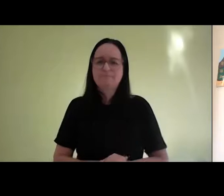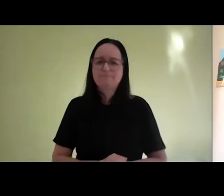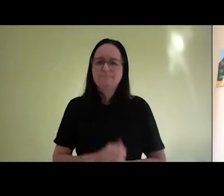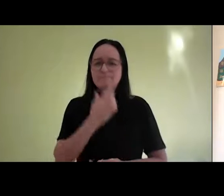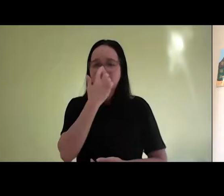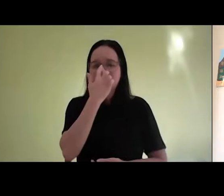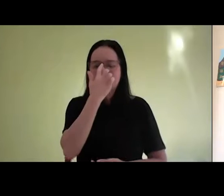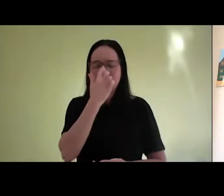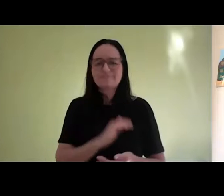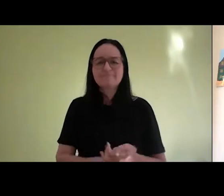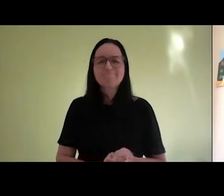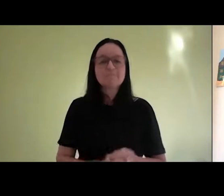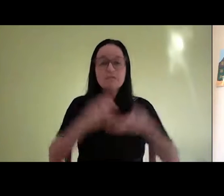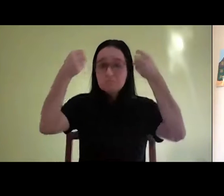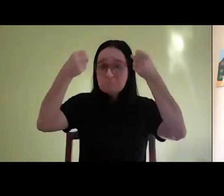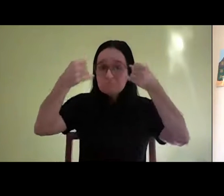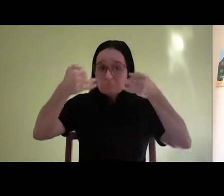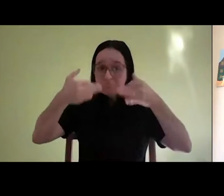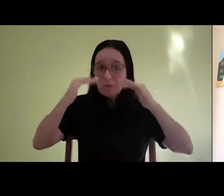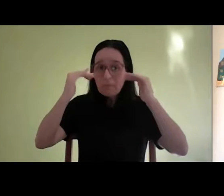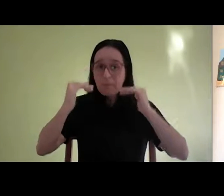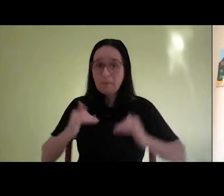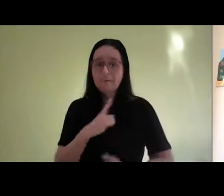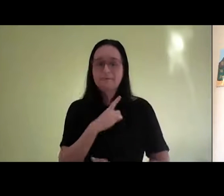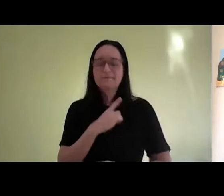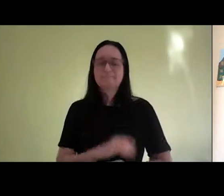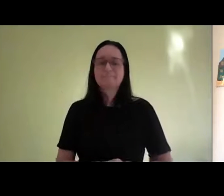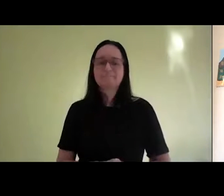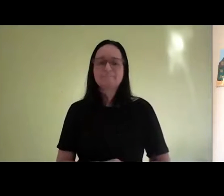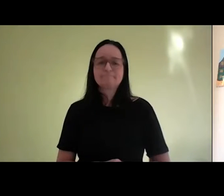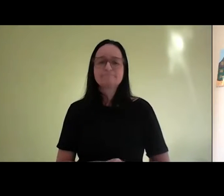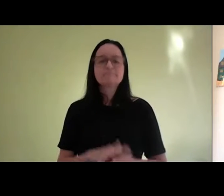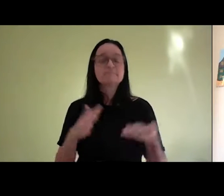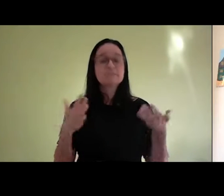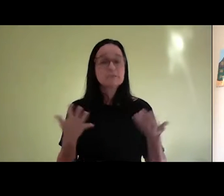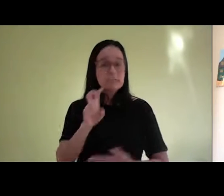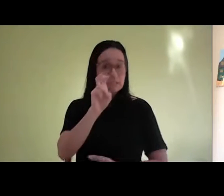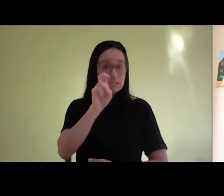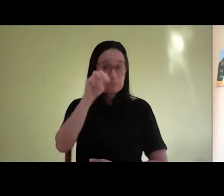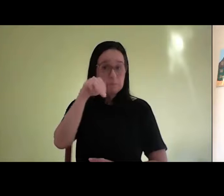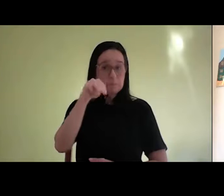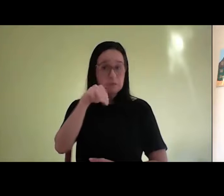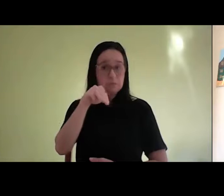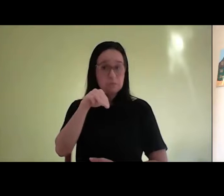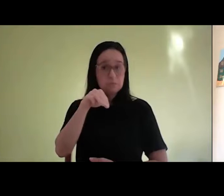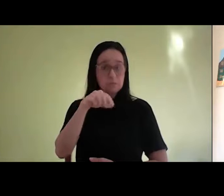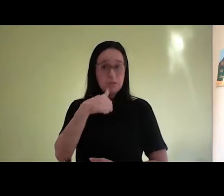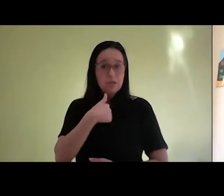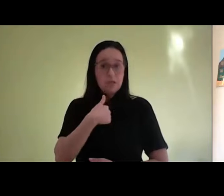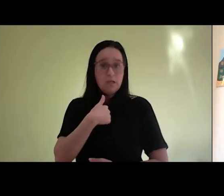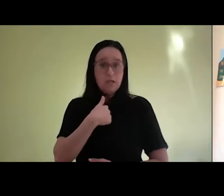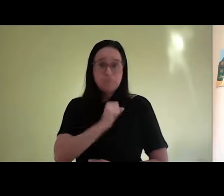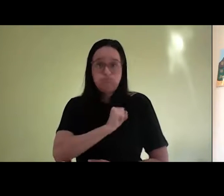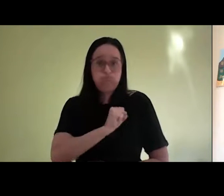Eu vou seguir na minha explicação, gente, gente, os primeiros 5 minutos eu quase enfartei,